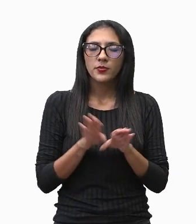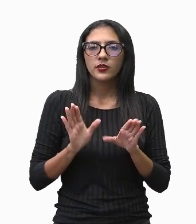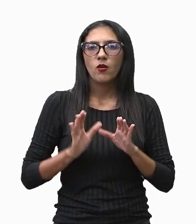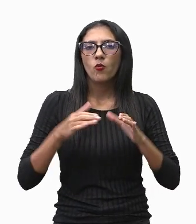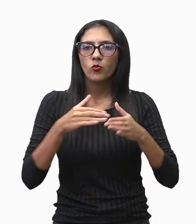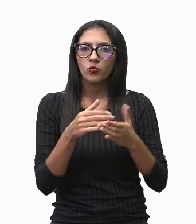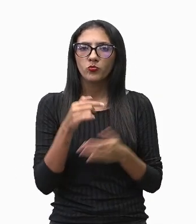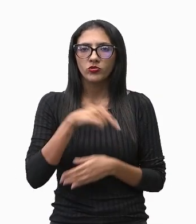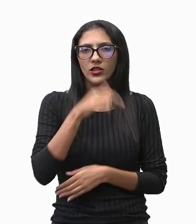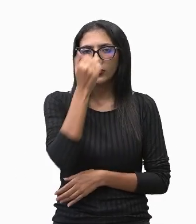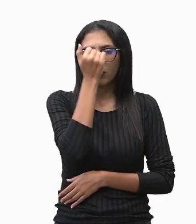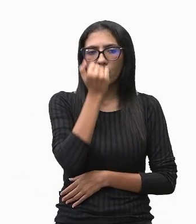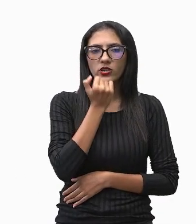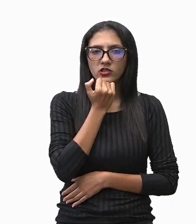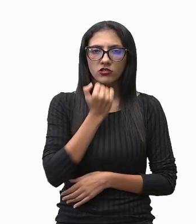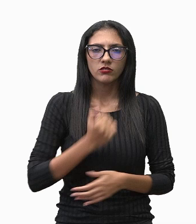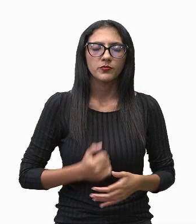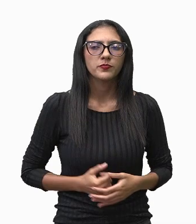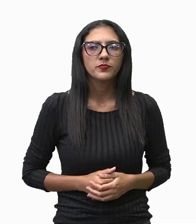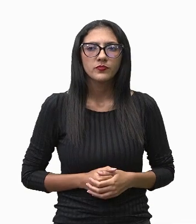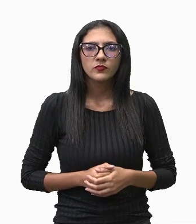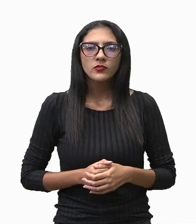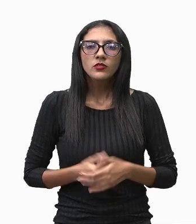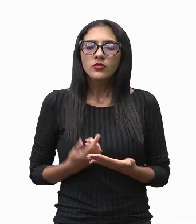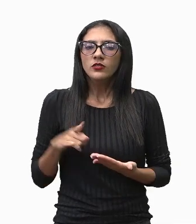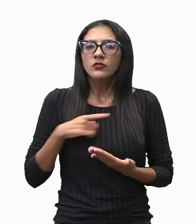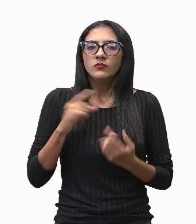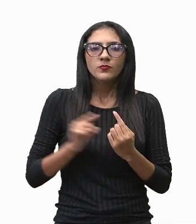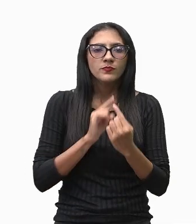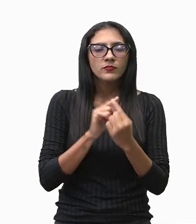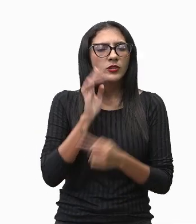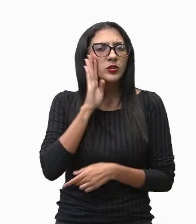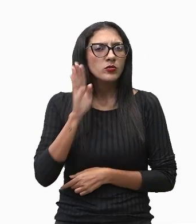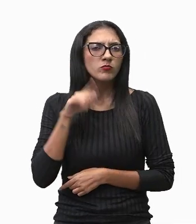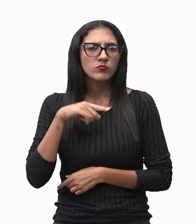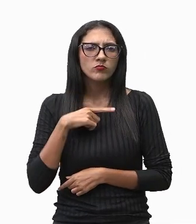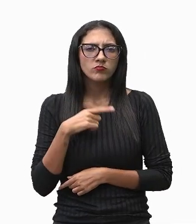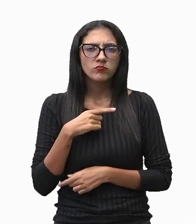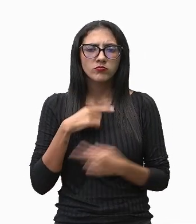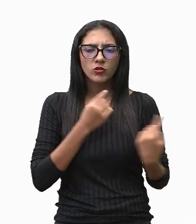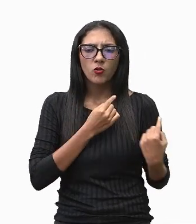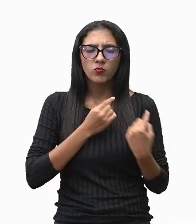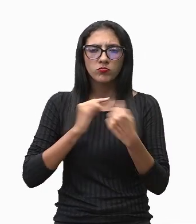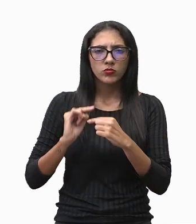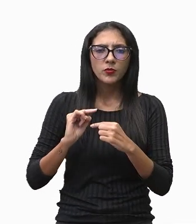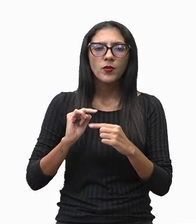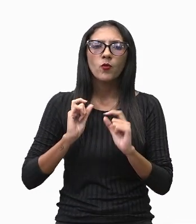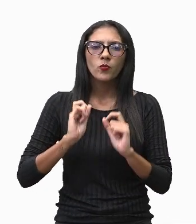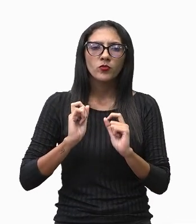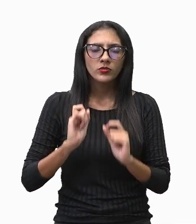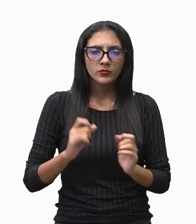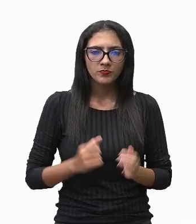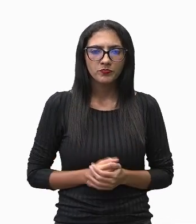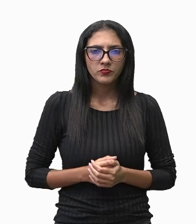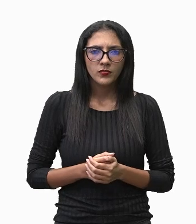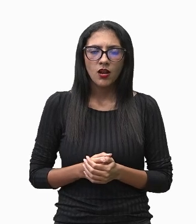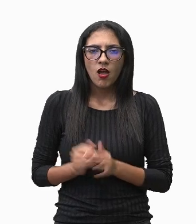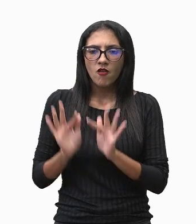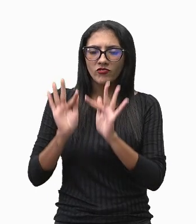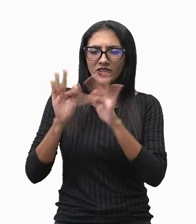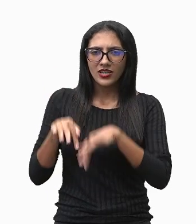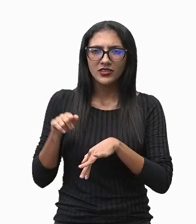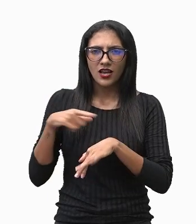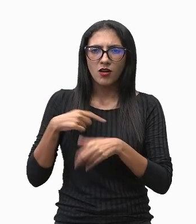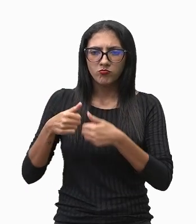o objetivo da invasão dos Estados Unidos ao Iraque era derrubar esse regime